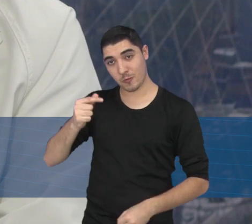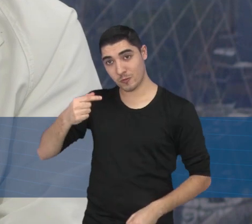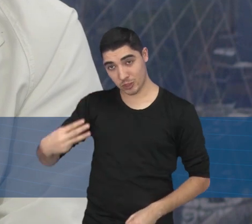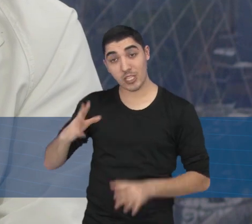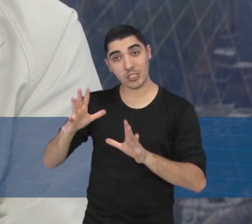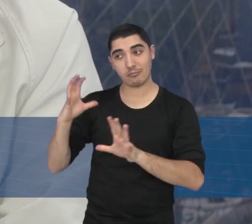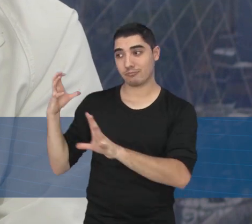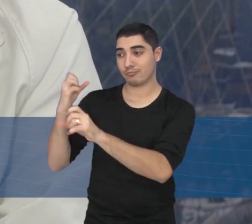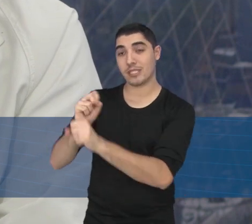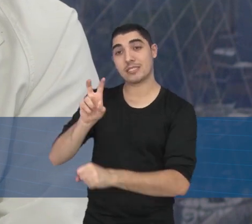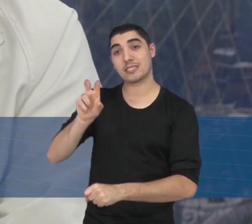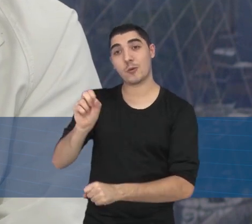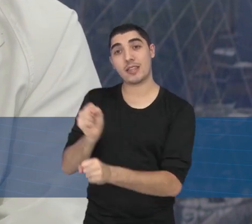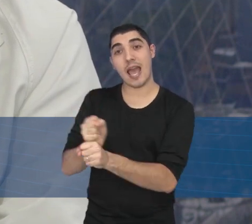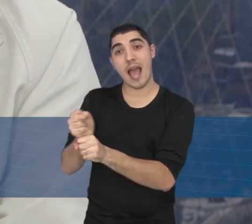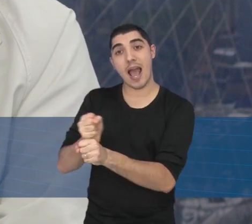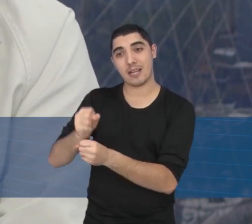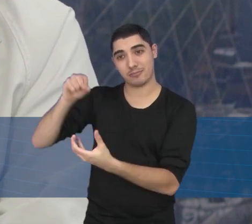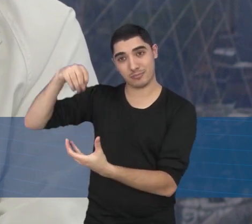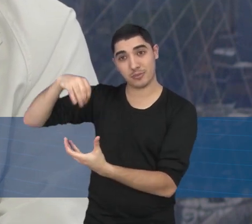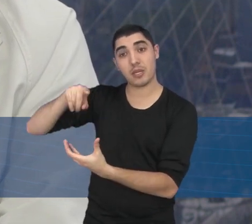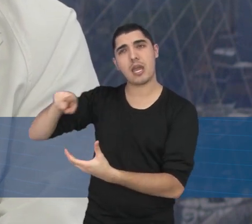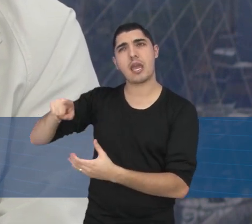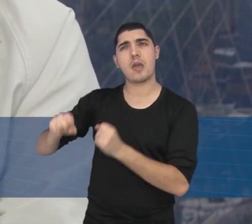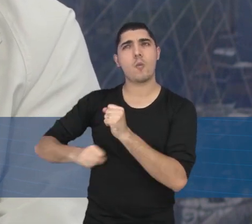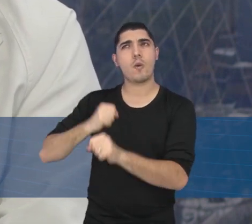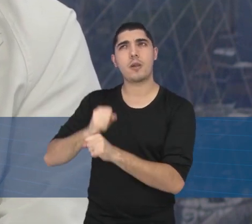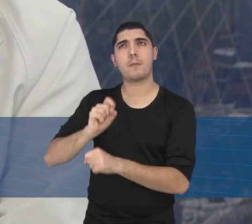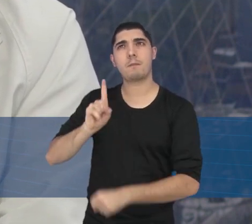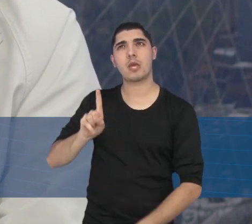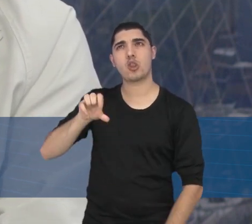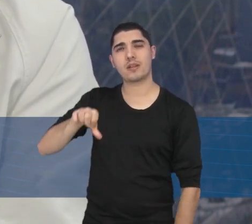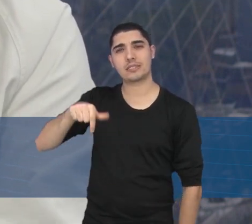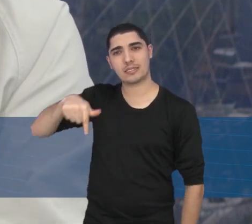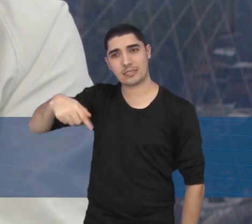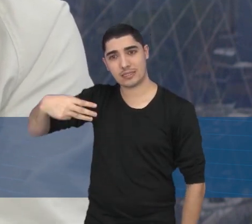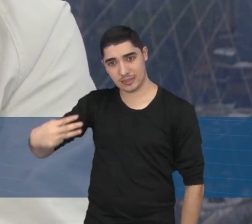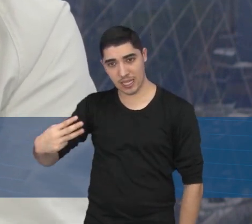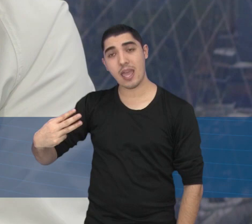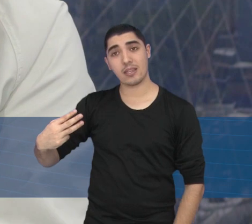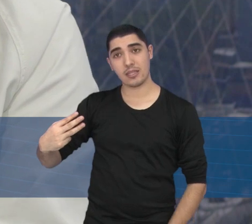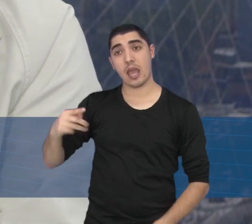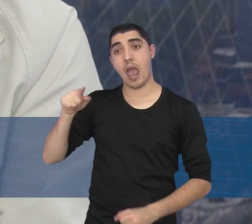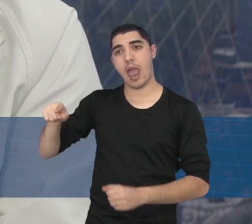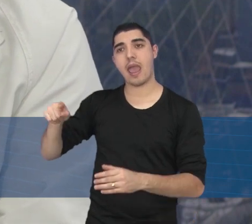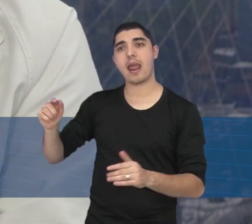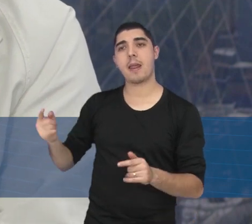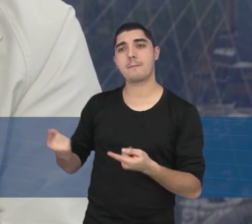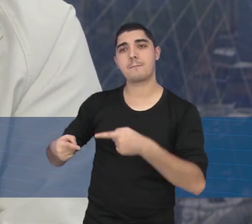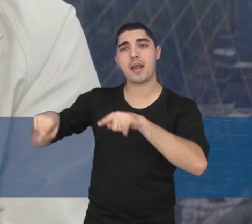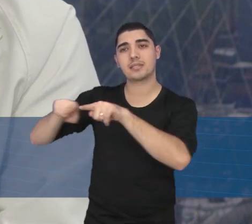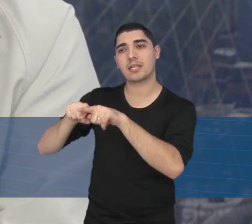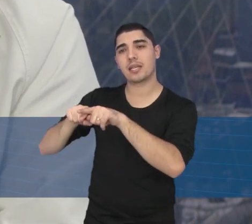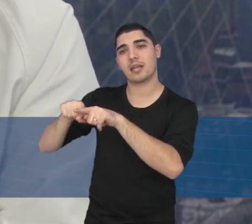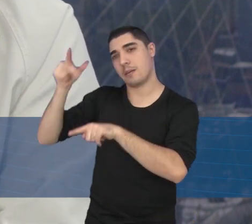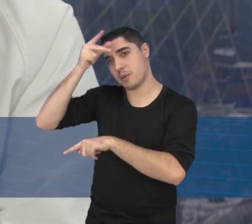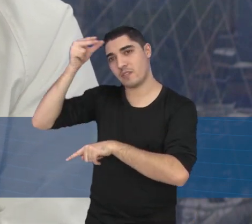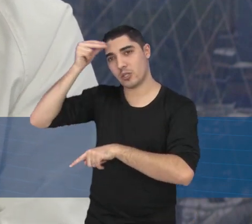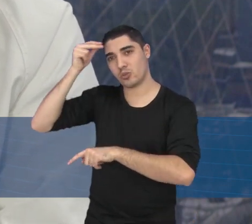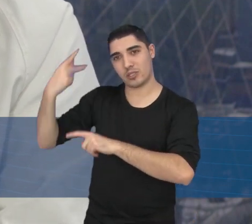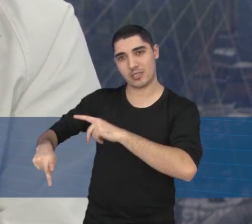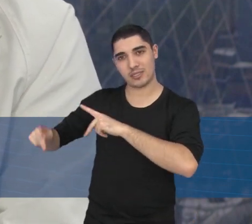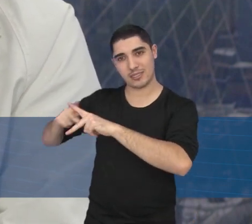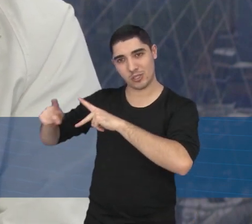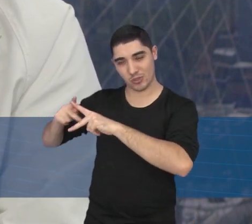que a Urban foi fundada. A Urban é de 1973, uma empresa de economia mista da Prefeitura de São José dos